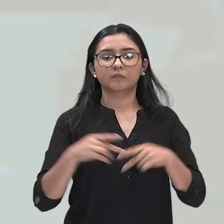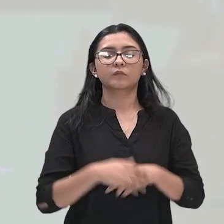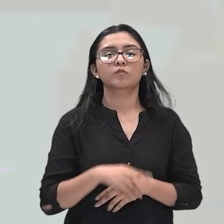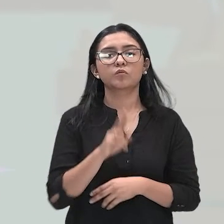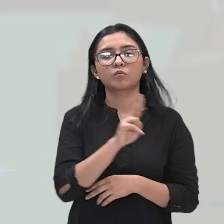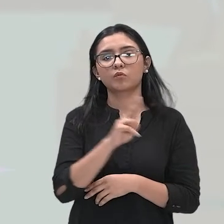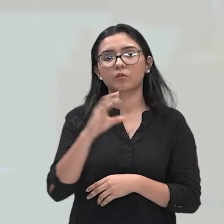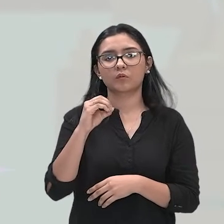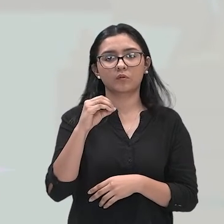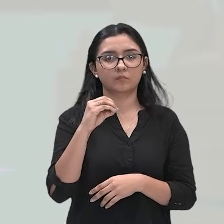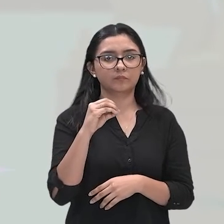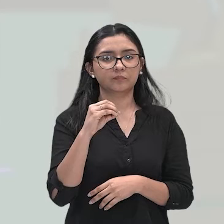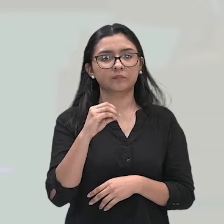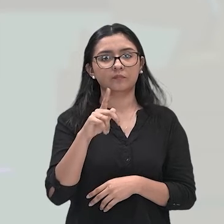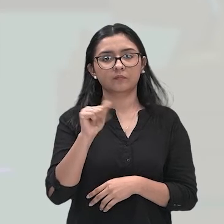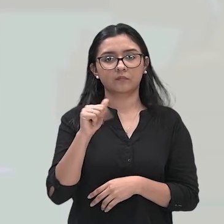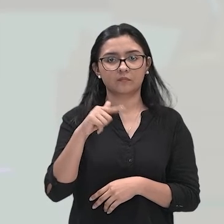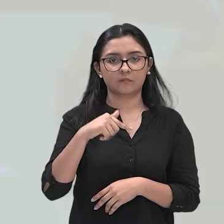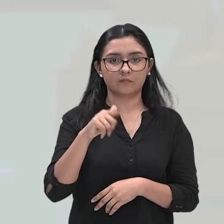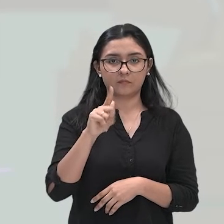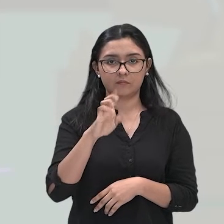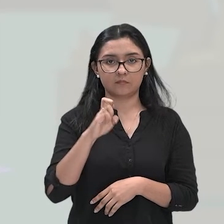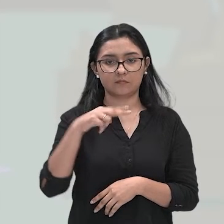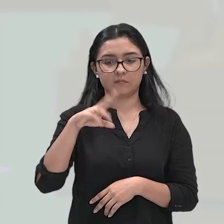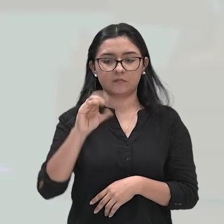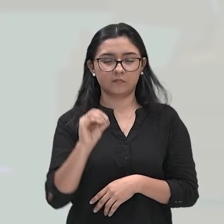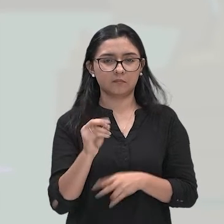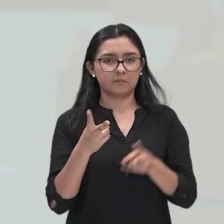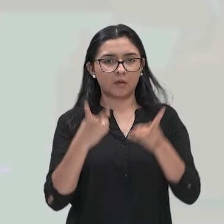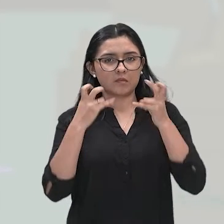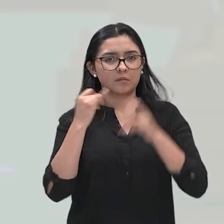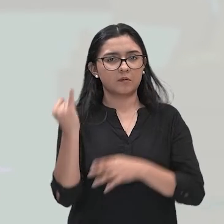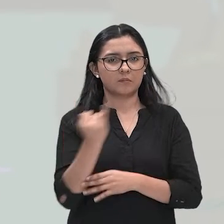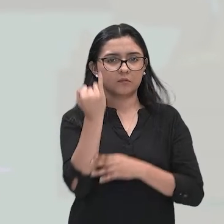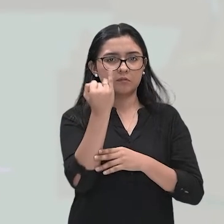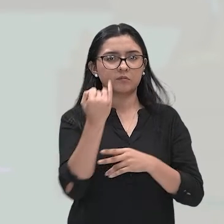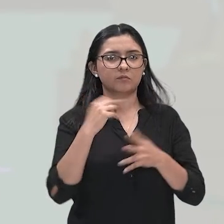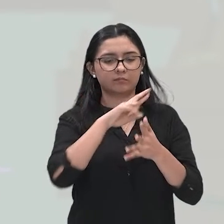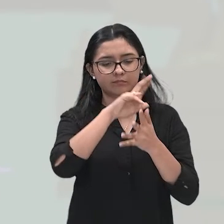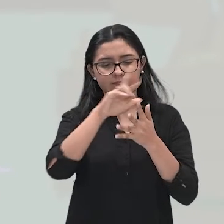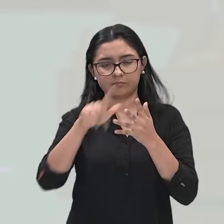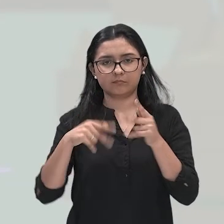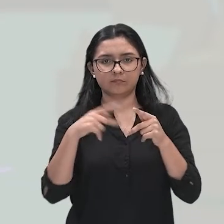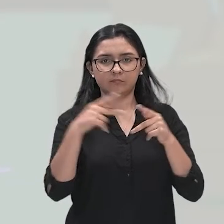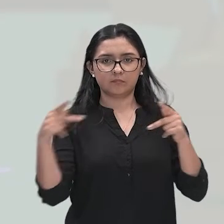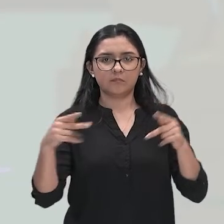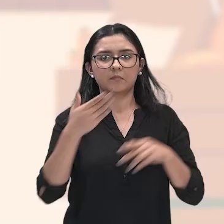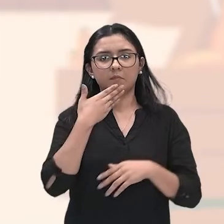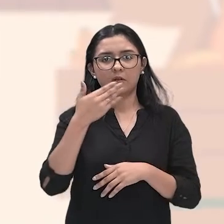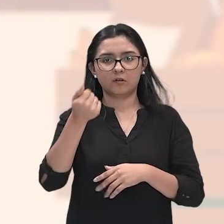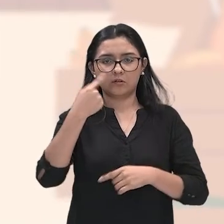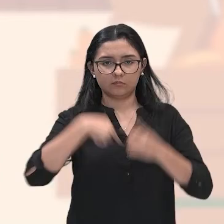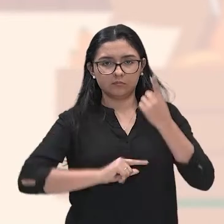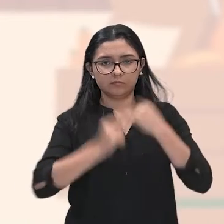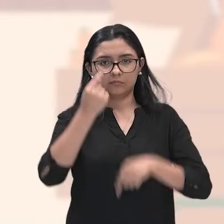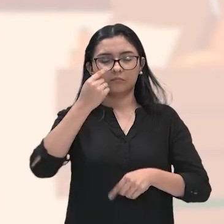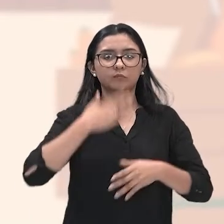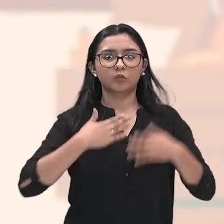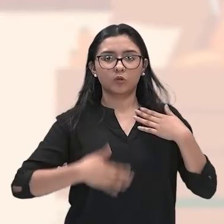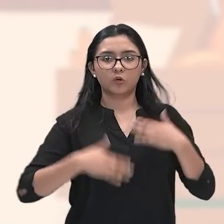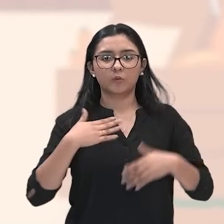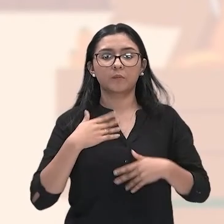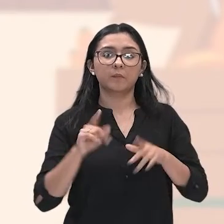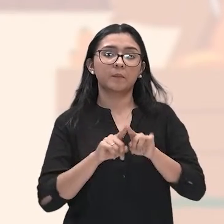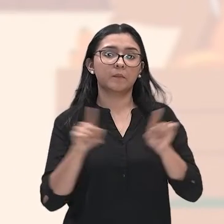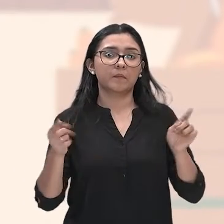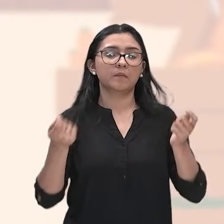de colágeno. Viram como é importante as proteínas para o funcionamento do nosso organismo? Mas para que isso